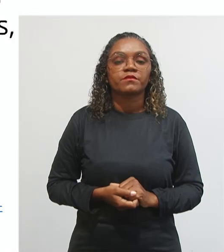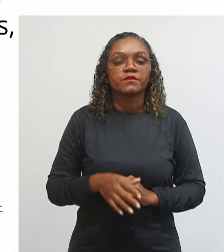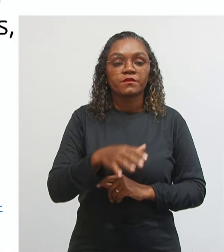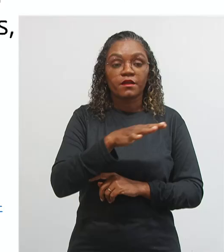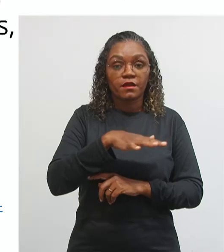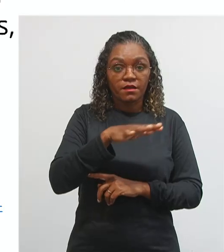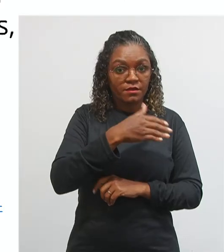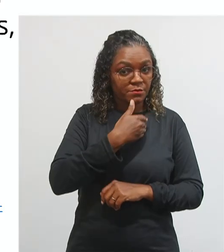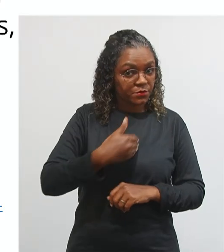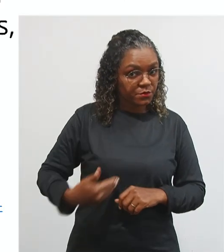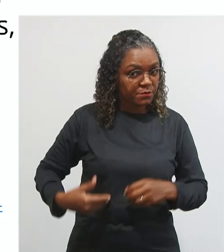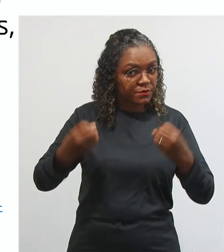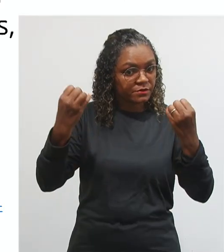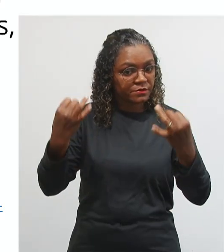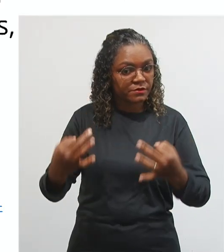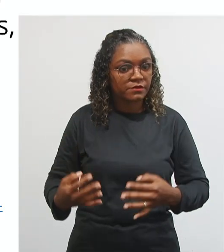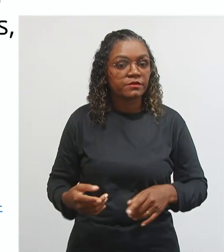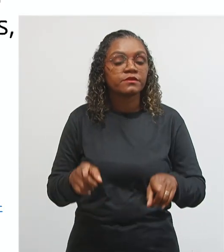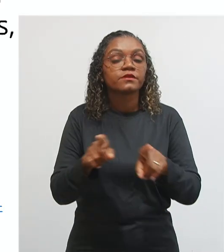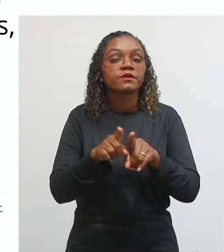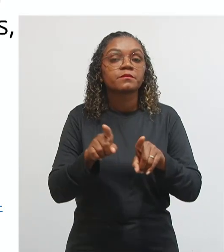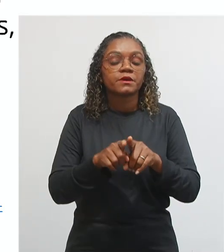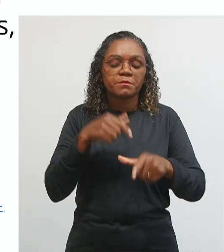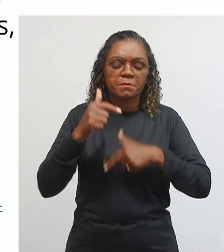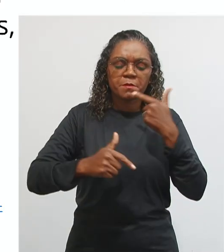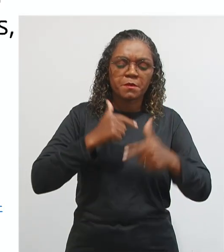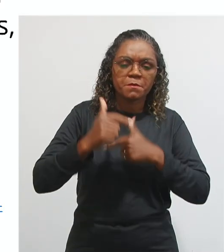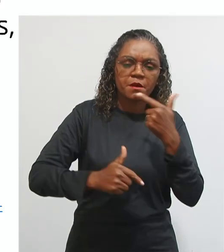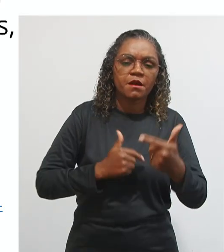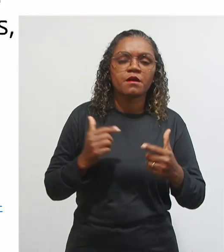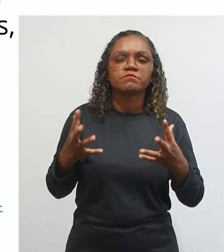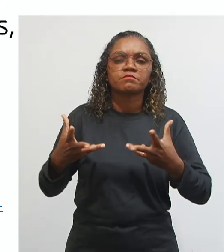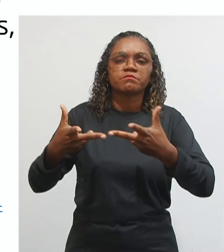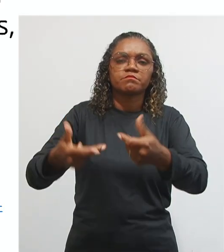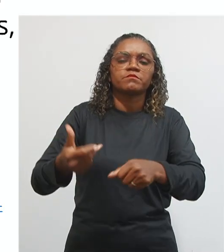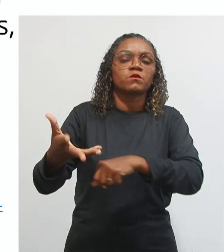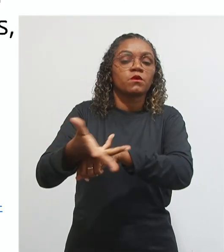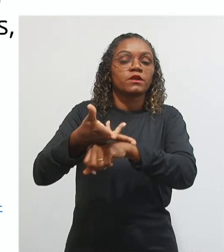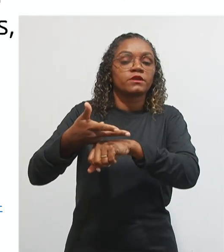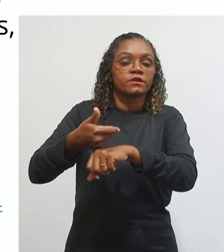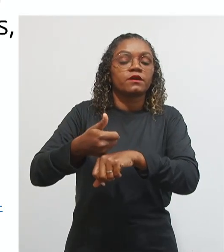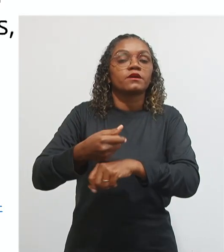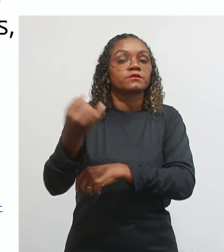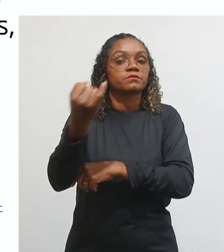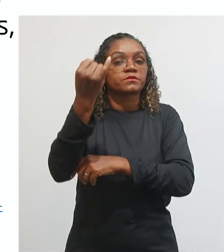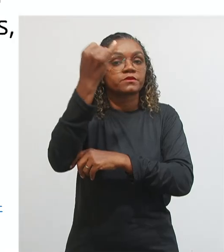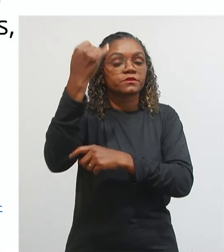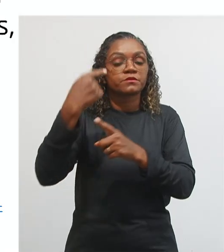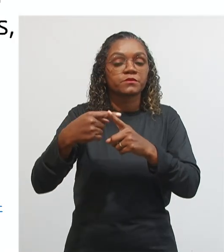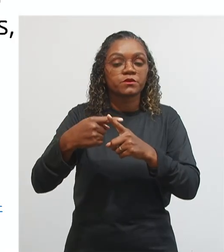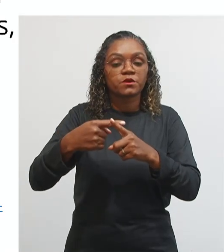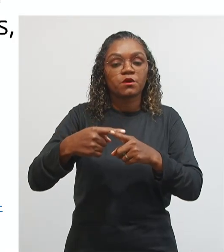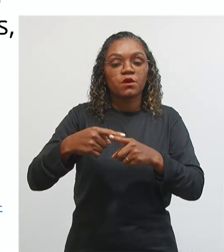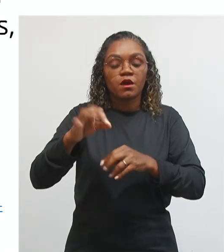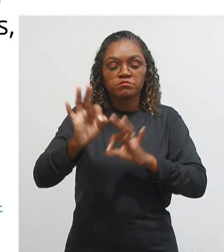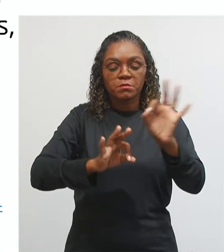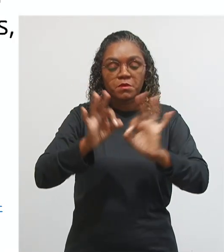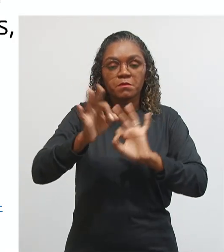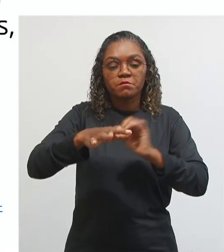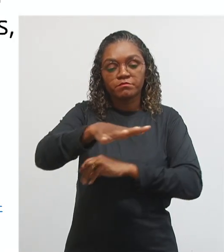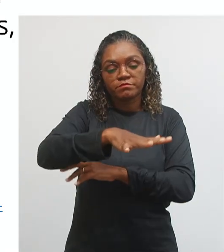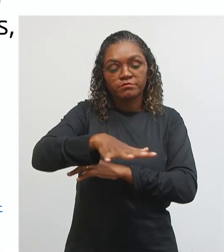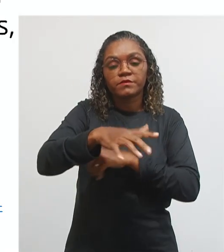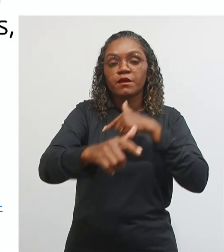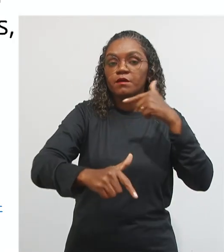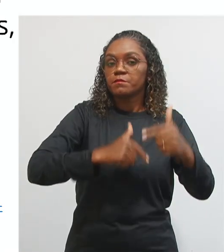público. E a produtividade e qualidade são premissas básicas para organizações de quaisquer ramos de atividade, né? Você sempre